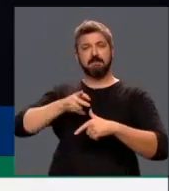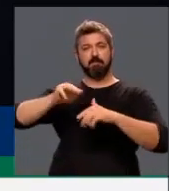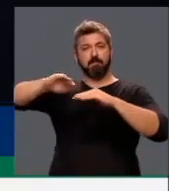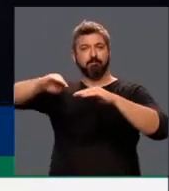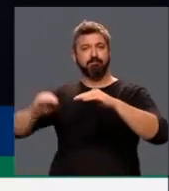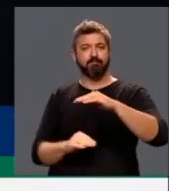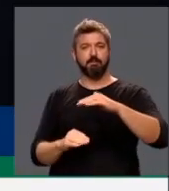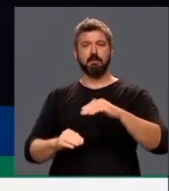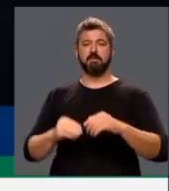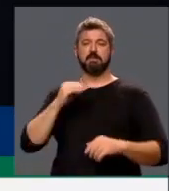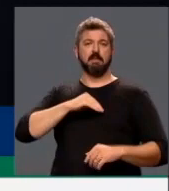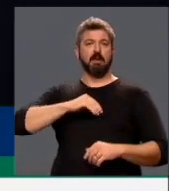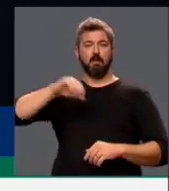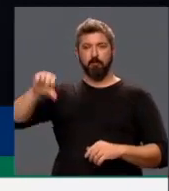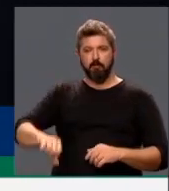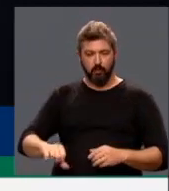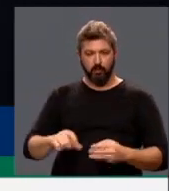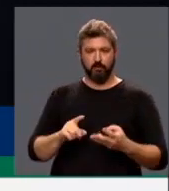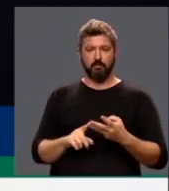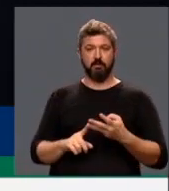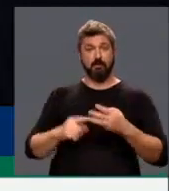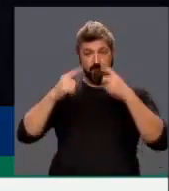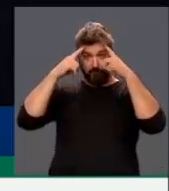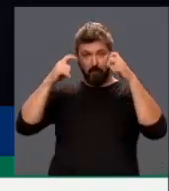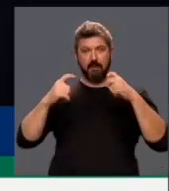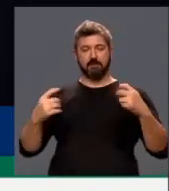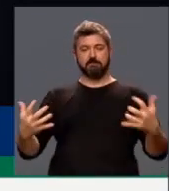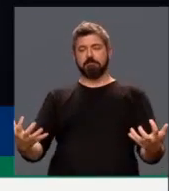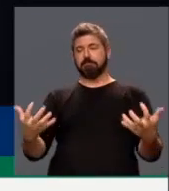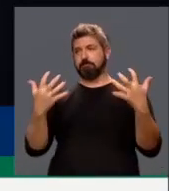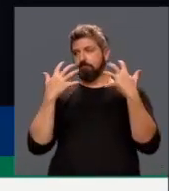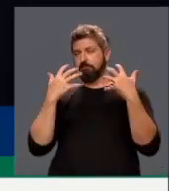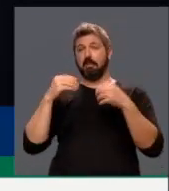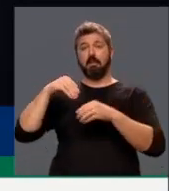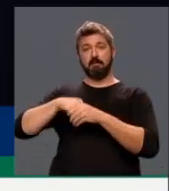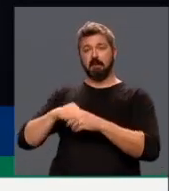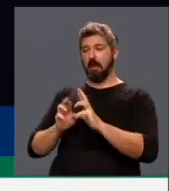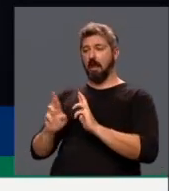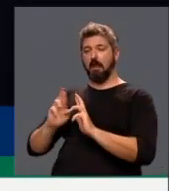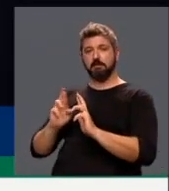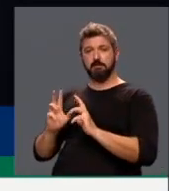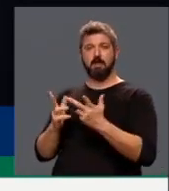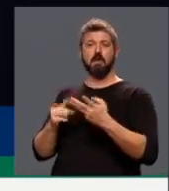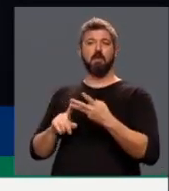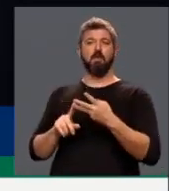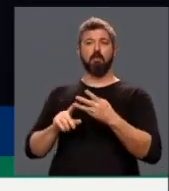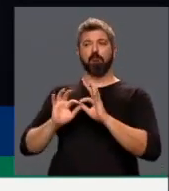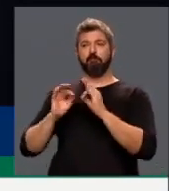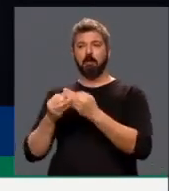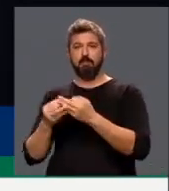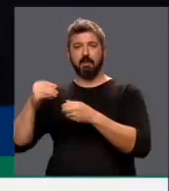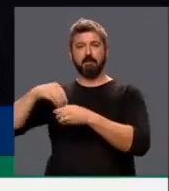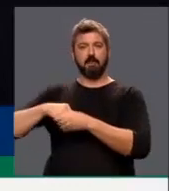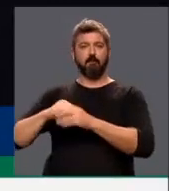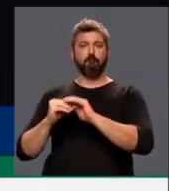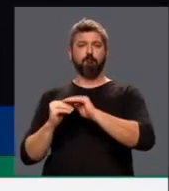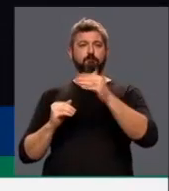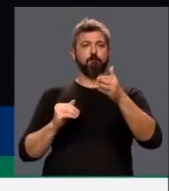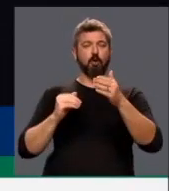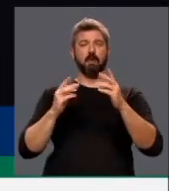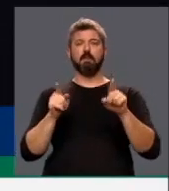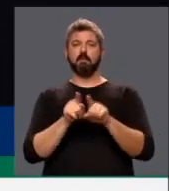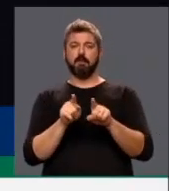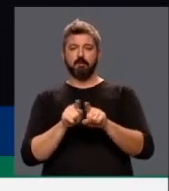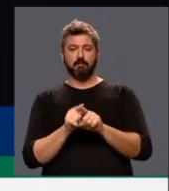piores salários, estando mais expostas à violência dentro de relacionamentos, dentro da família ou fora de casa, né? Então, no